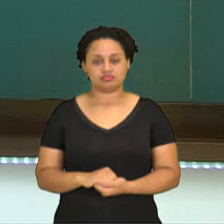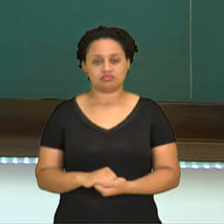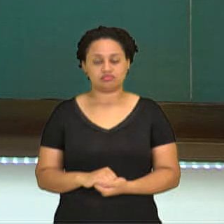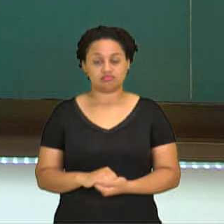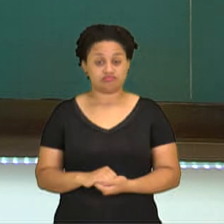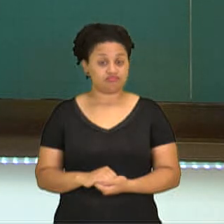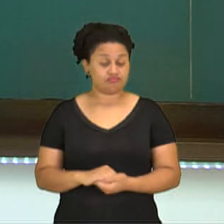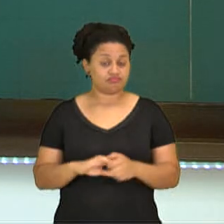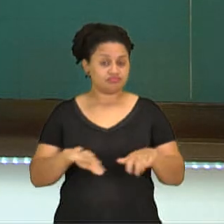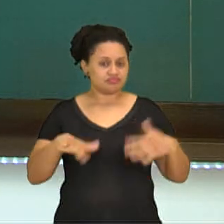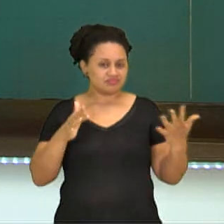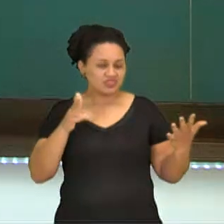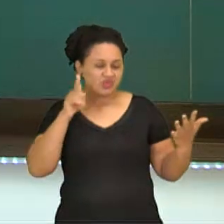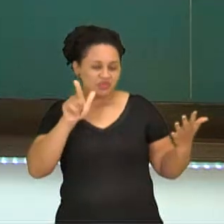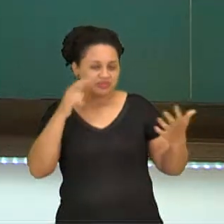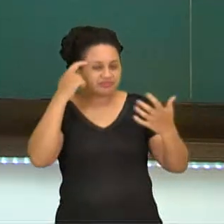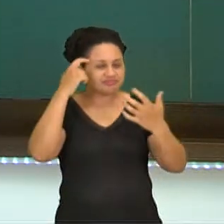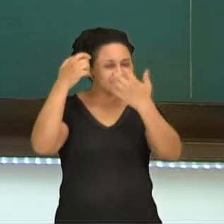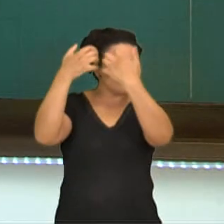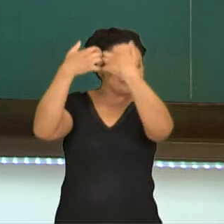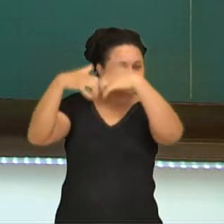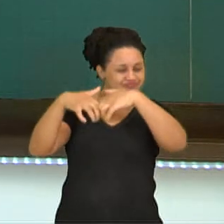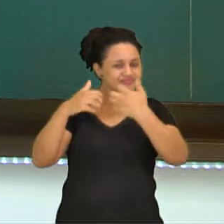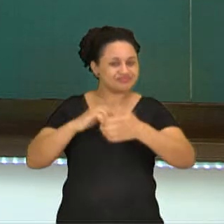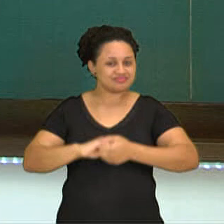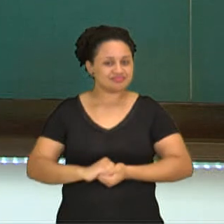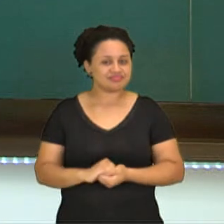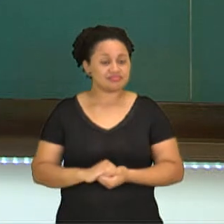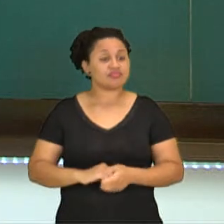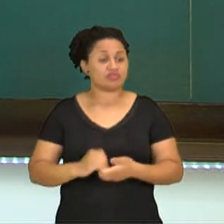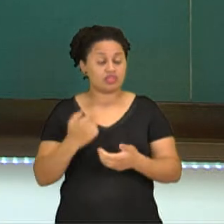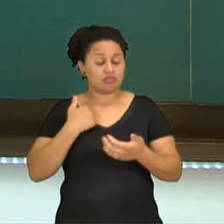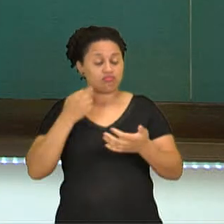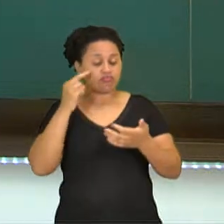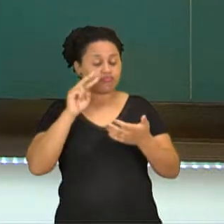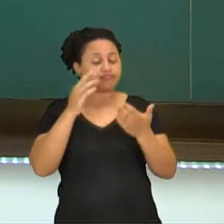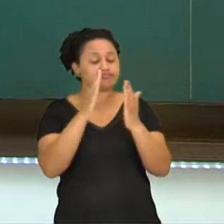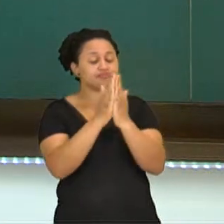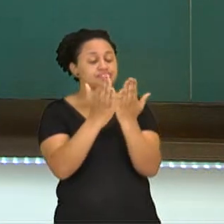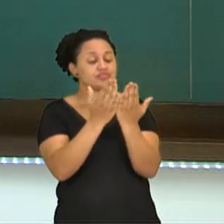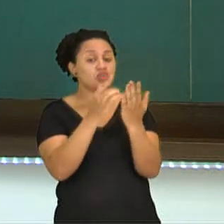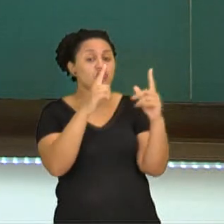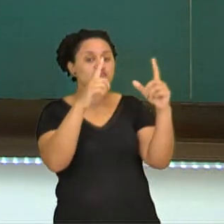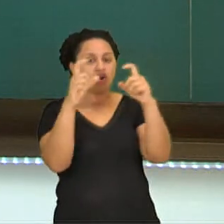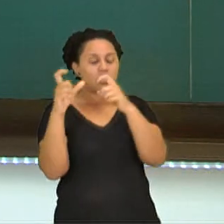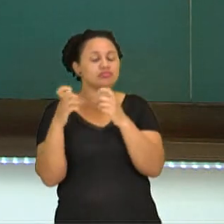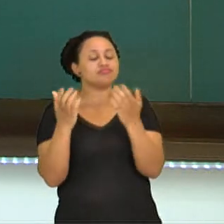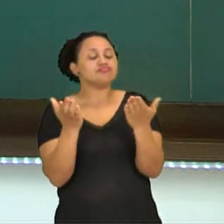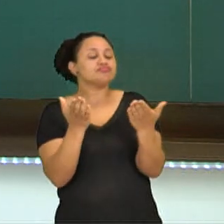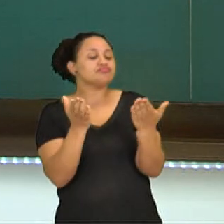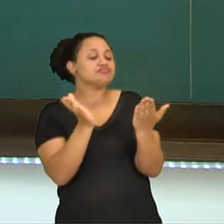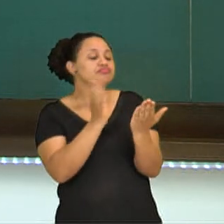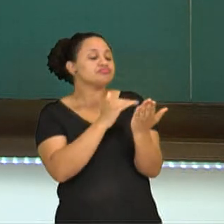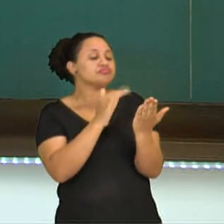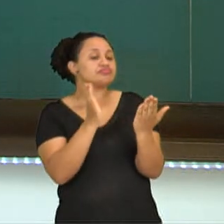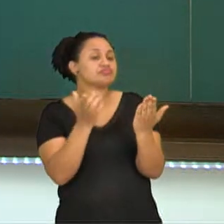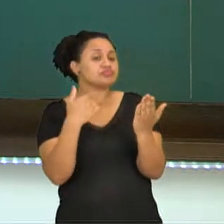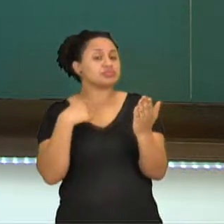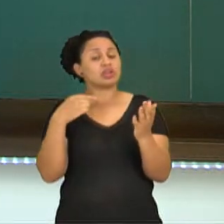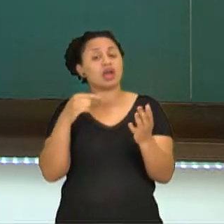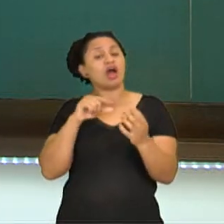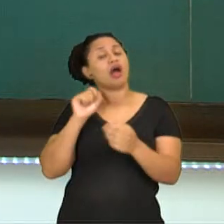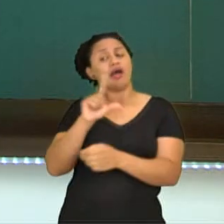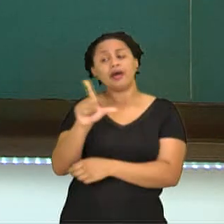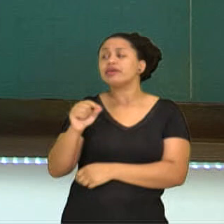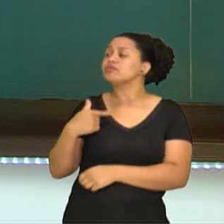E aí, você conseguiu pensar? Então vejam, ele está olhando aqui um álbum de fotos, o ratinho chega e questiona o